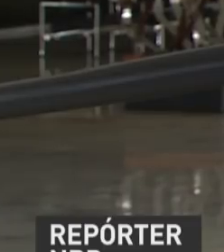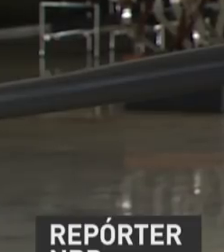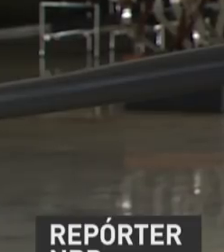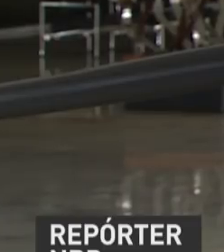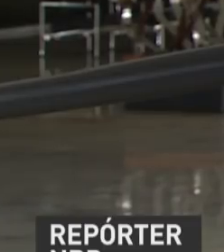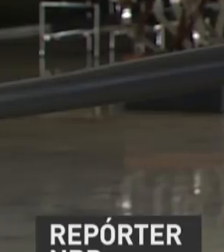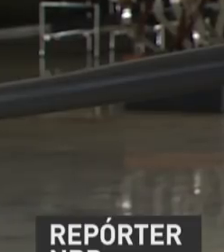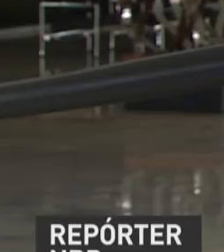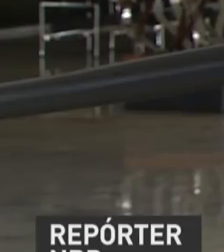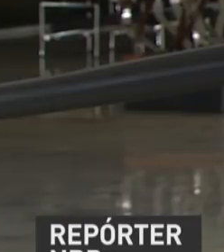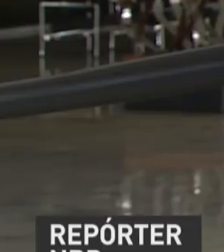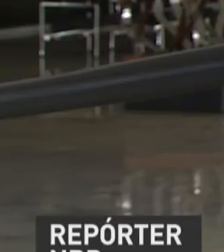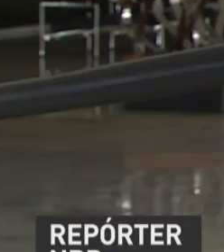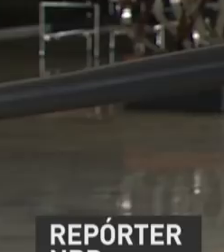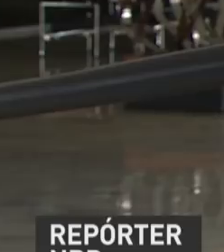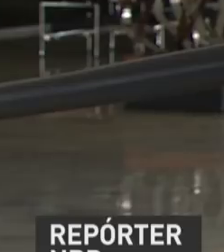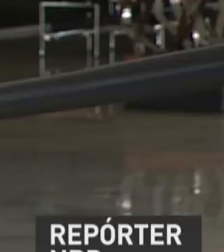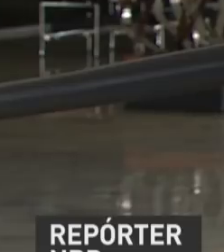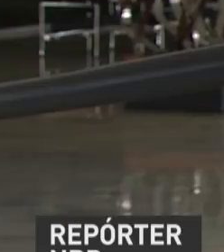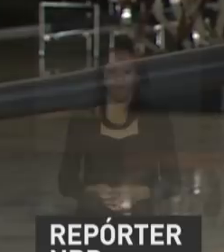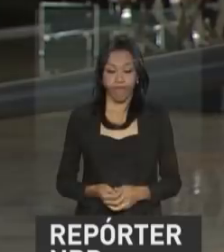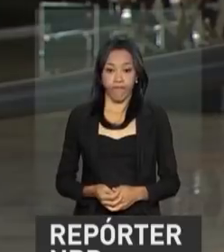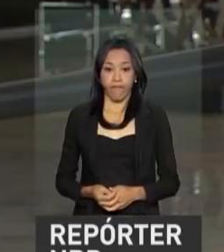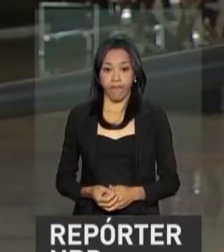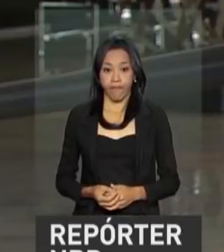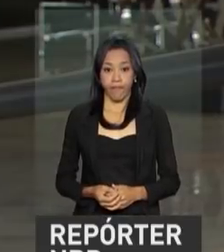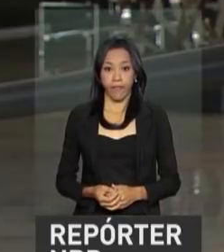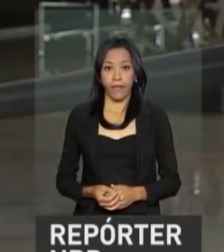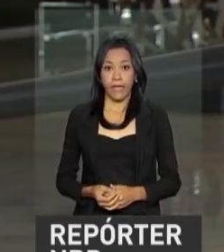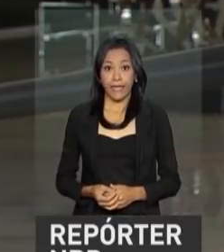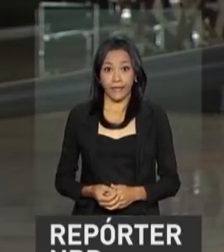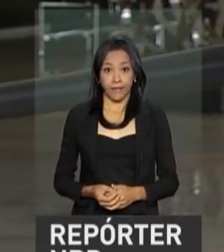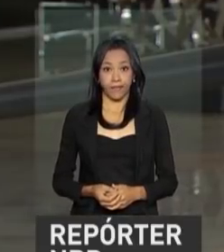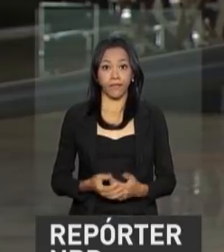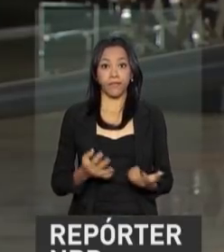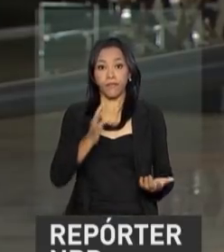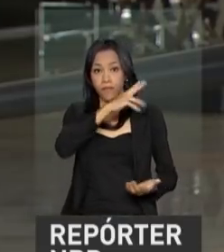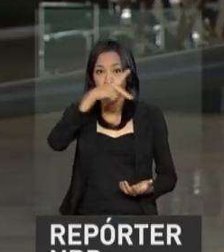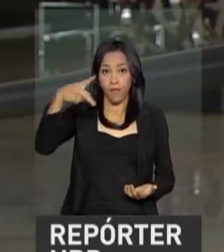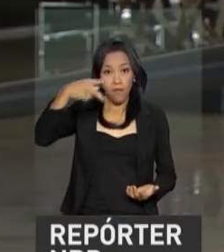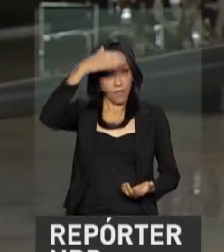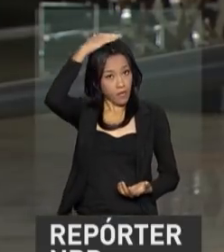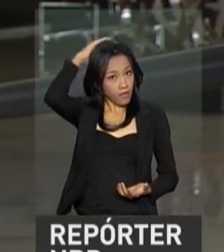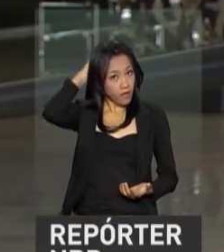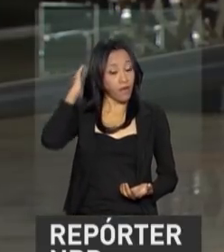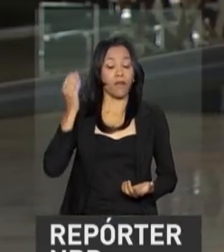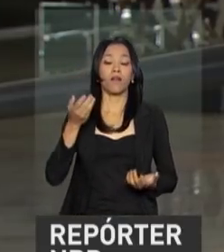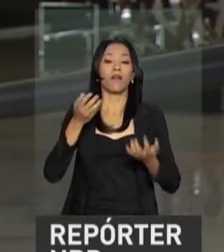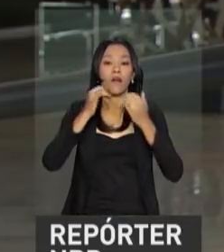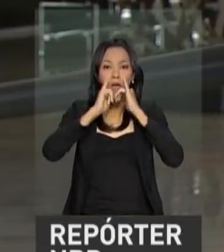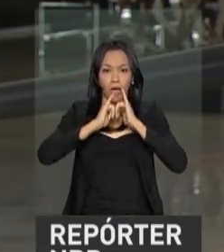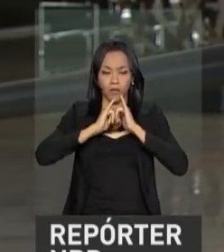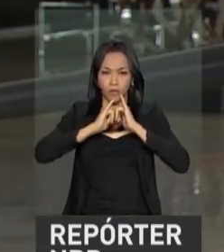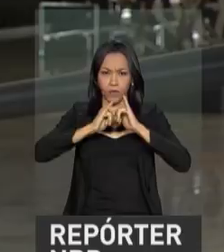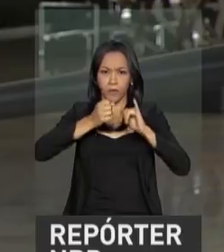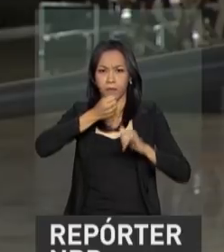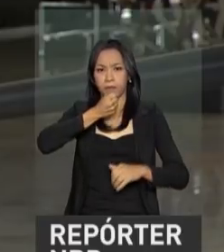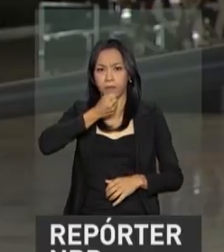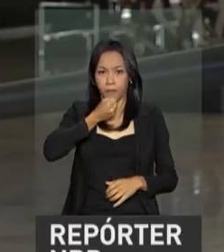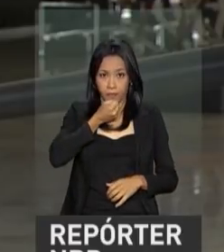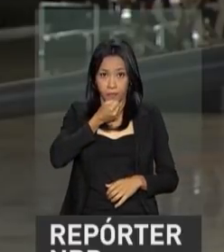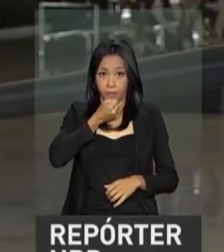aprovação em fevereiro da reforma da previdência michel temer fez um pronunciamento em cadeia nacional